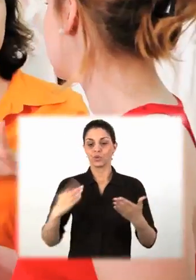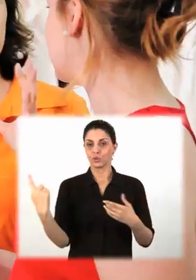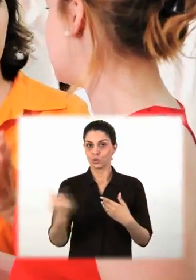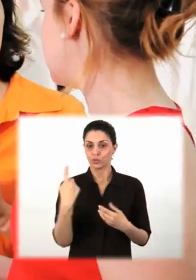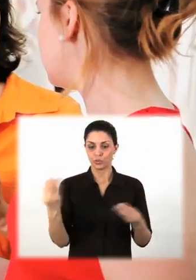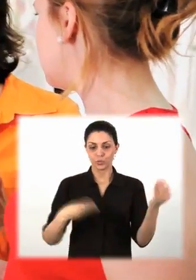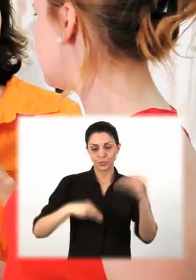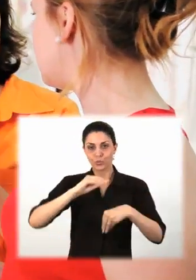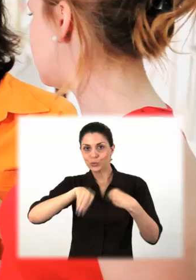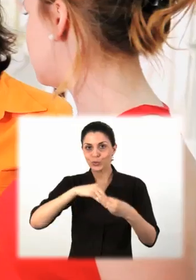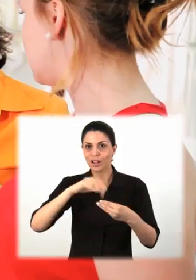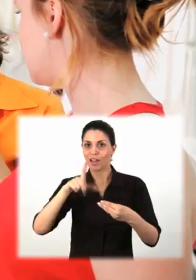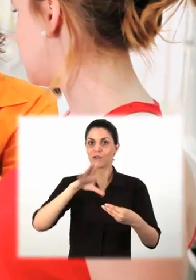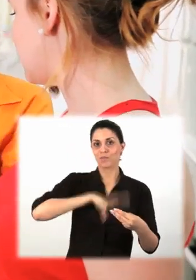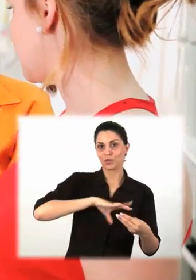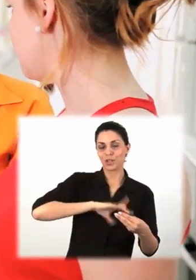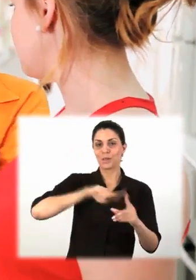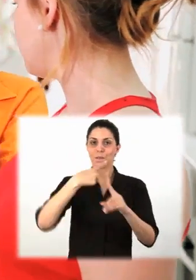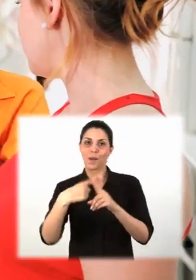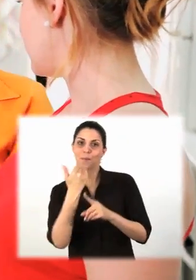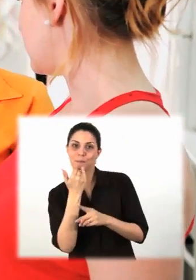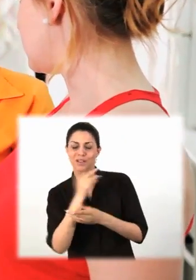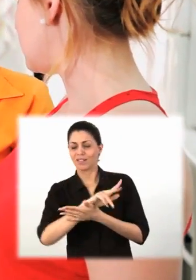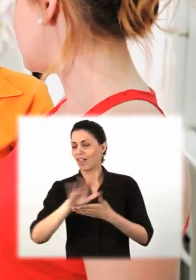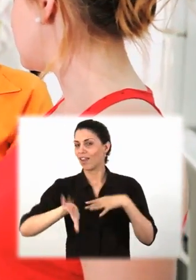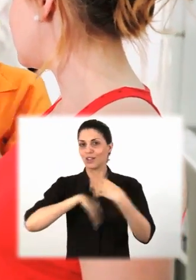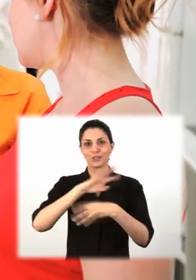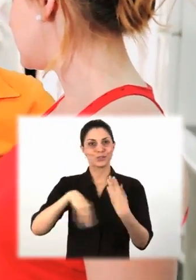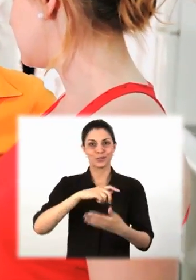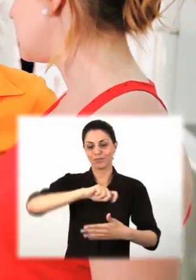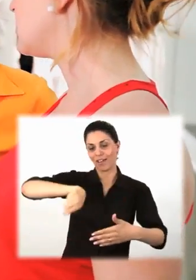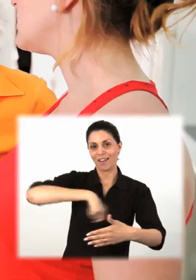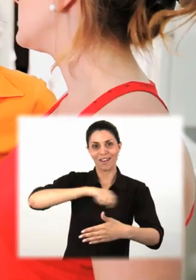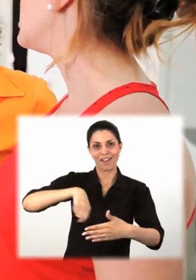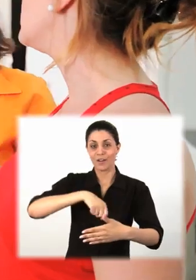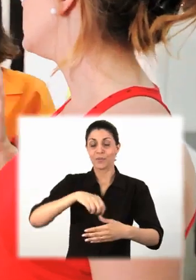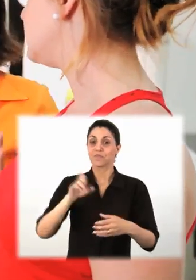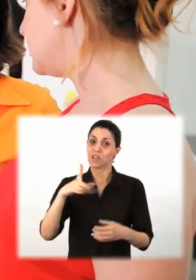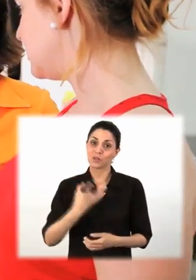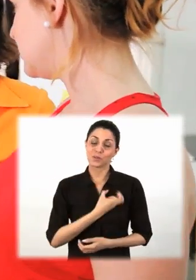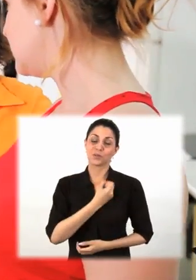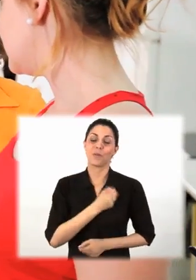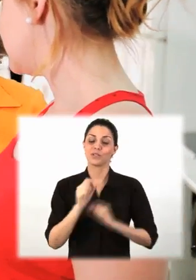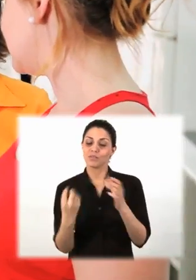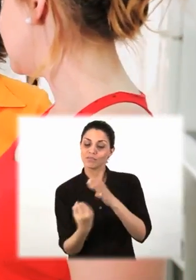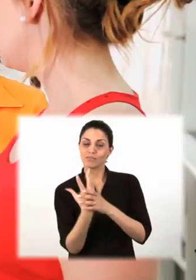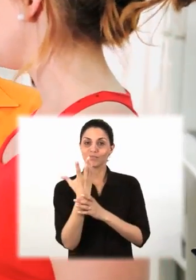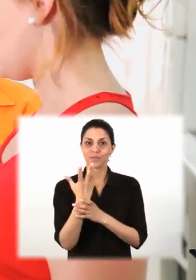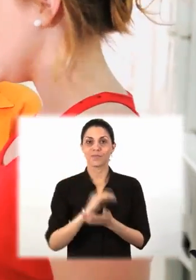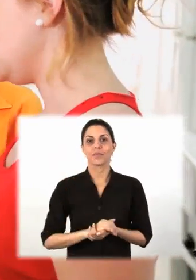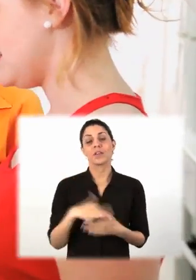gente vai misturar um pouquinho português com comida, gastronomia, tudo no mesmo caldeirão. Vai ser uma